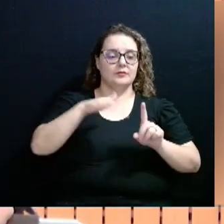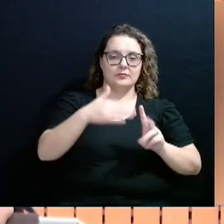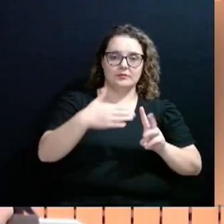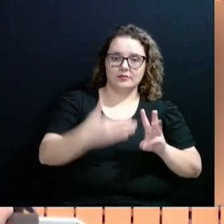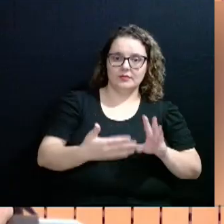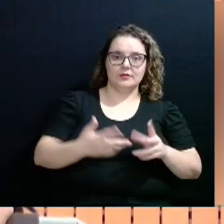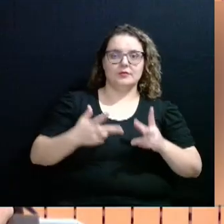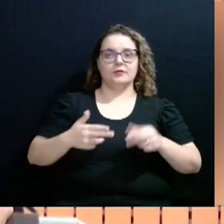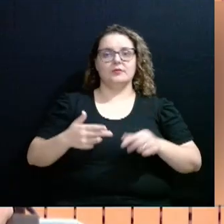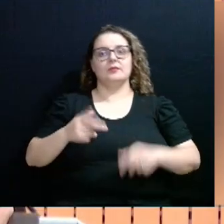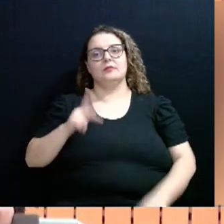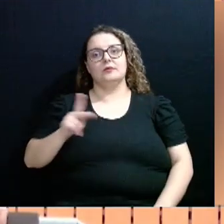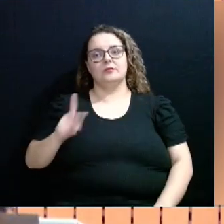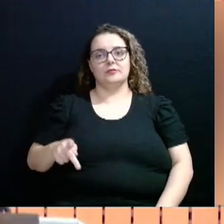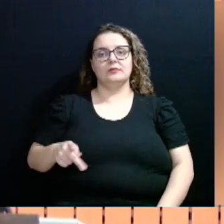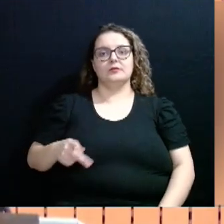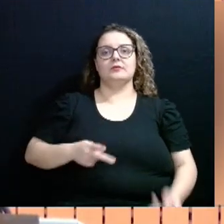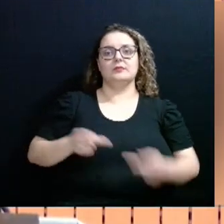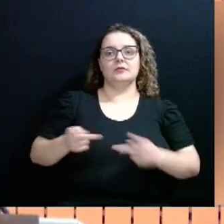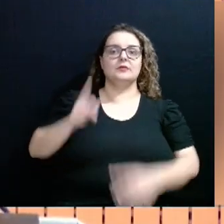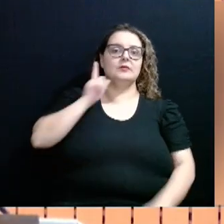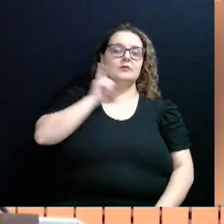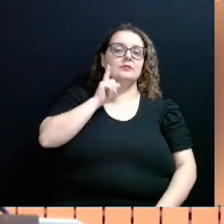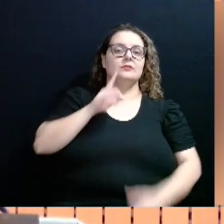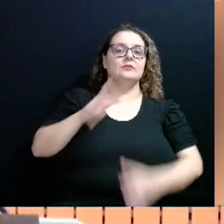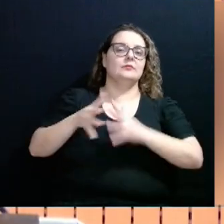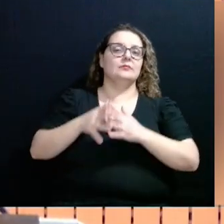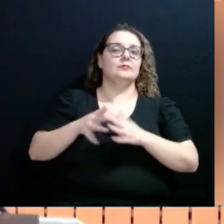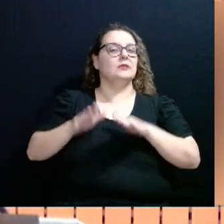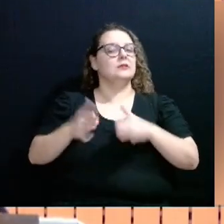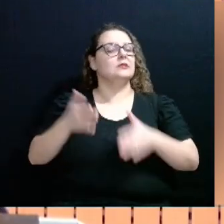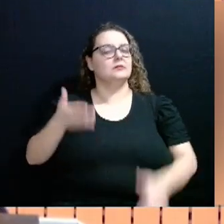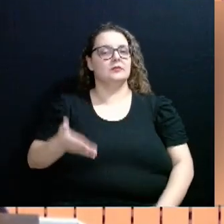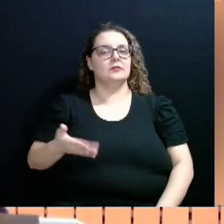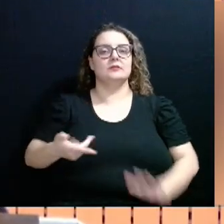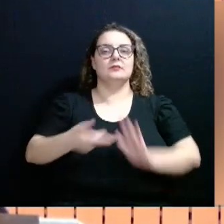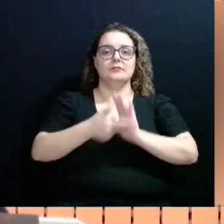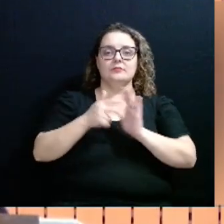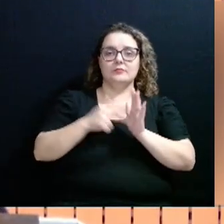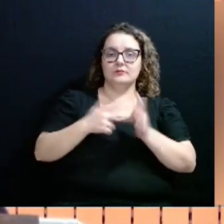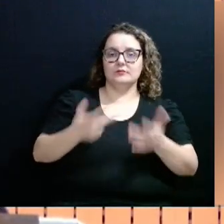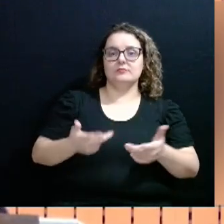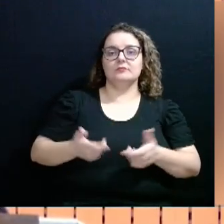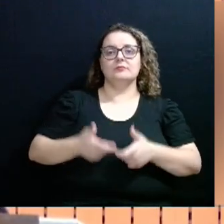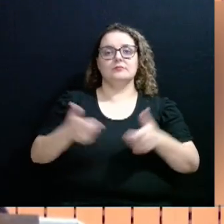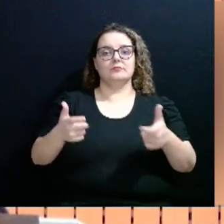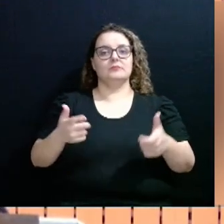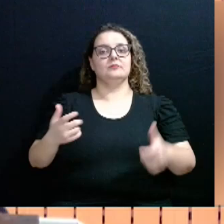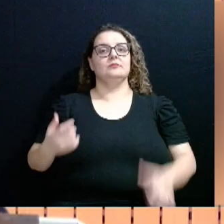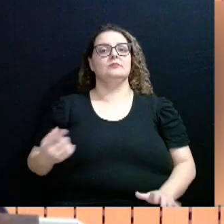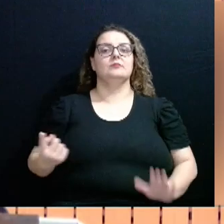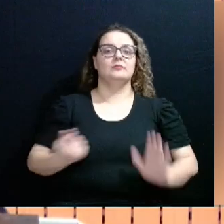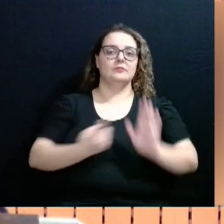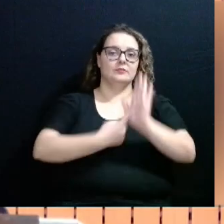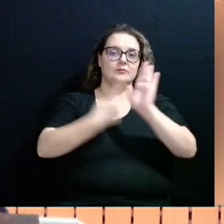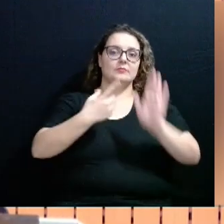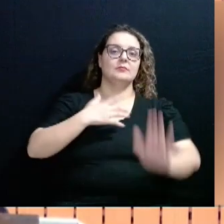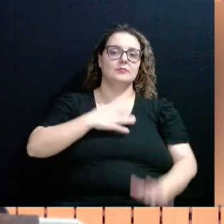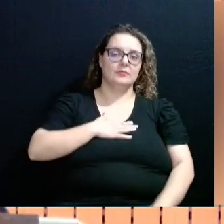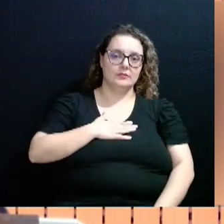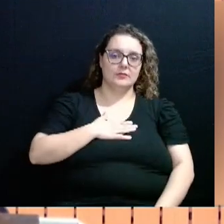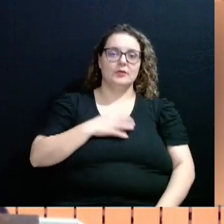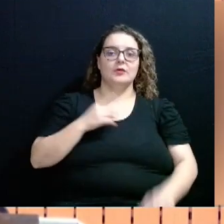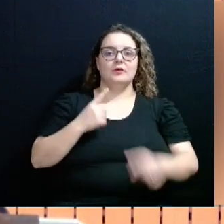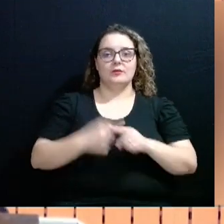Estados Unidos, mas talvez essa tenha um significado mais emblemático, justamente por vir de uma cidade